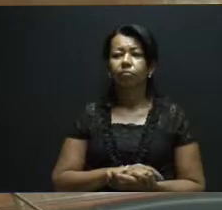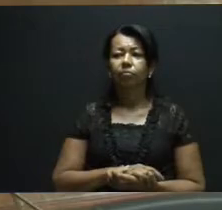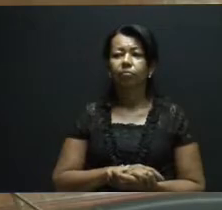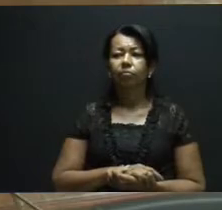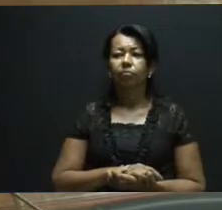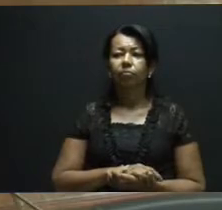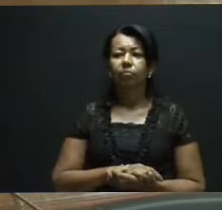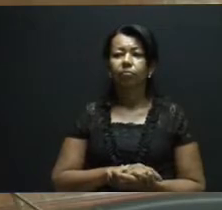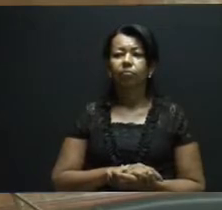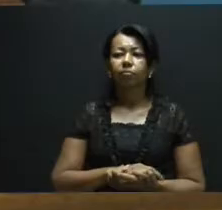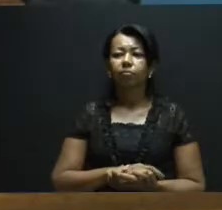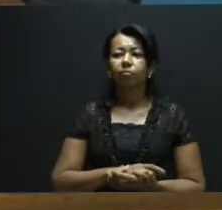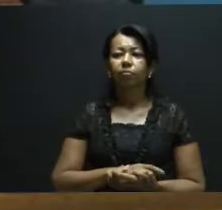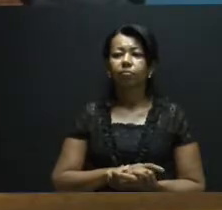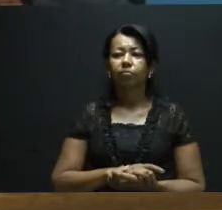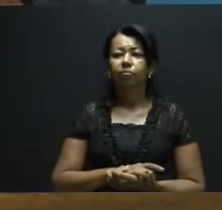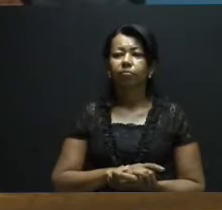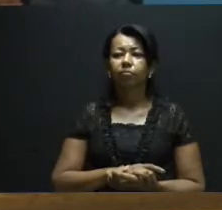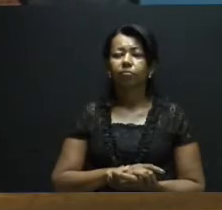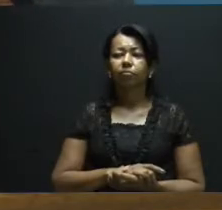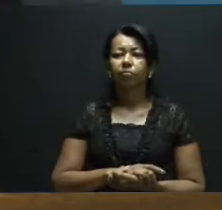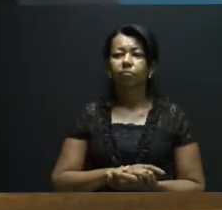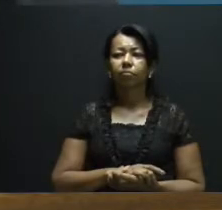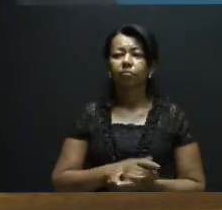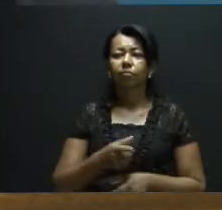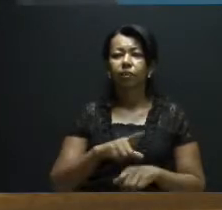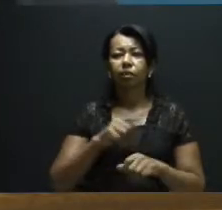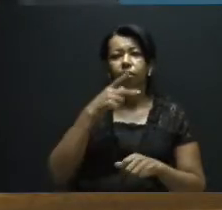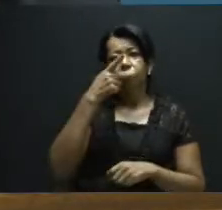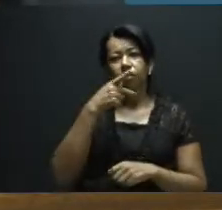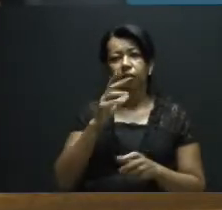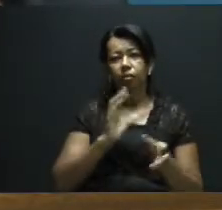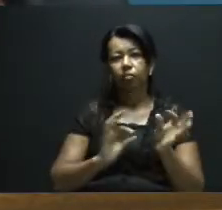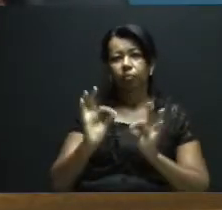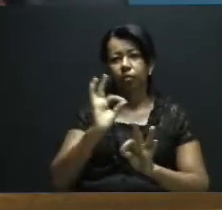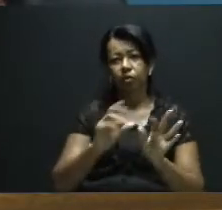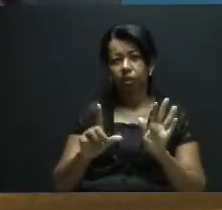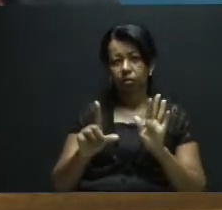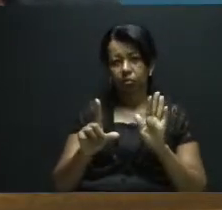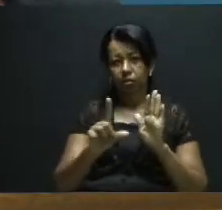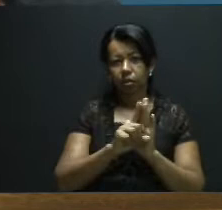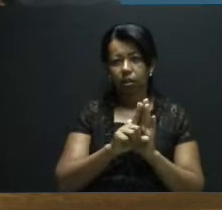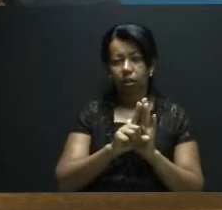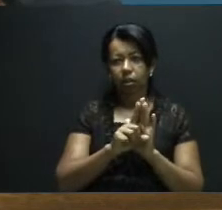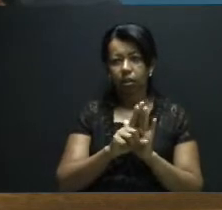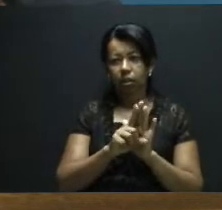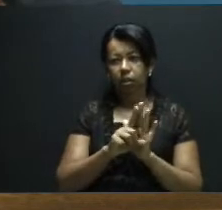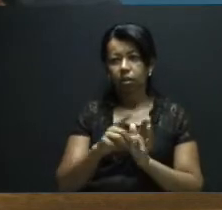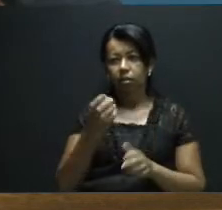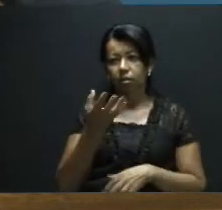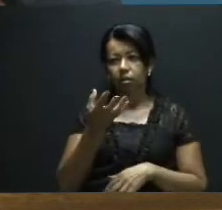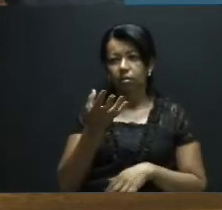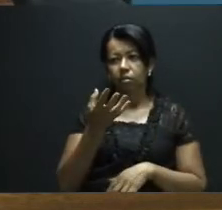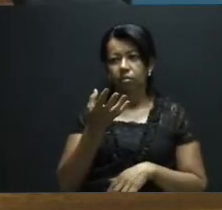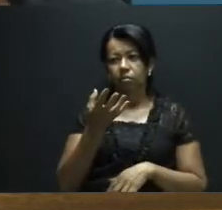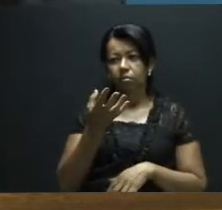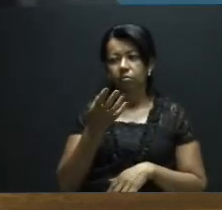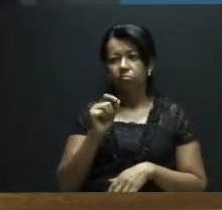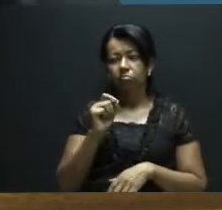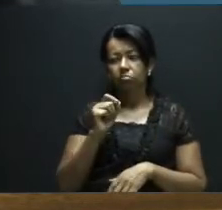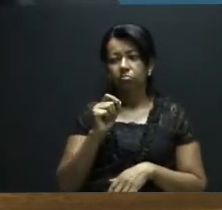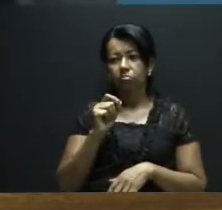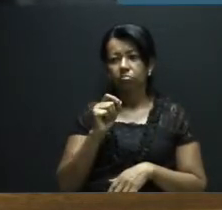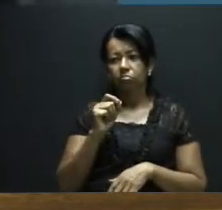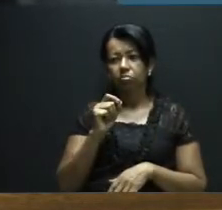realmente uma situação antes de falar do projecto lei eu gostaria de que na verdade assim se for para